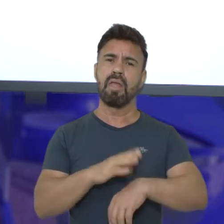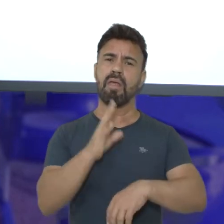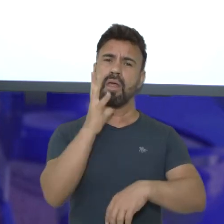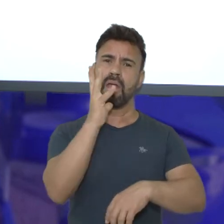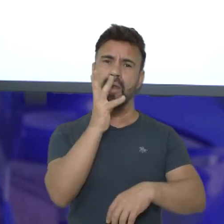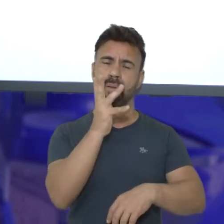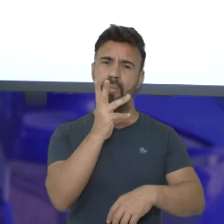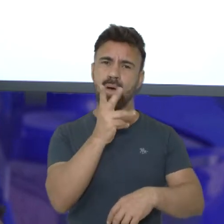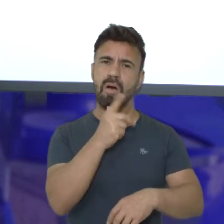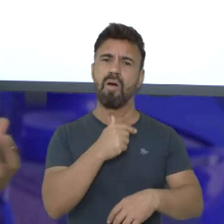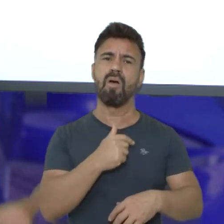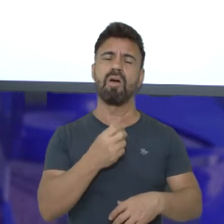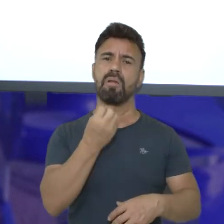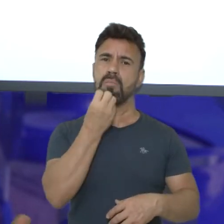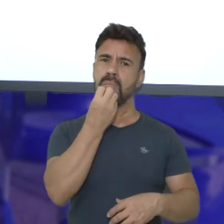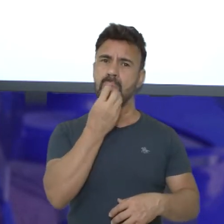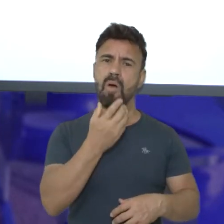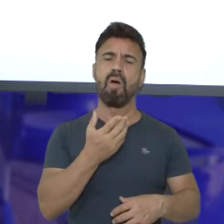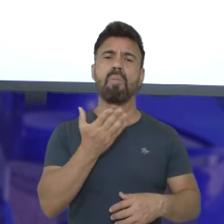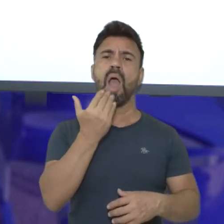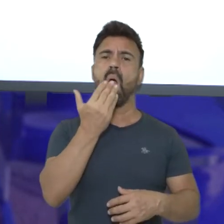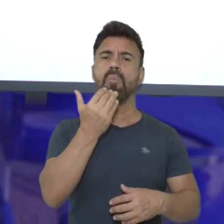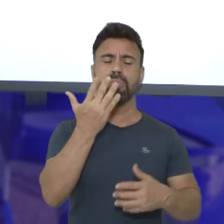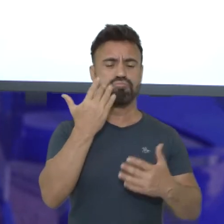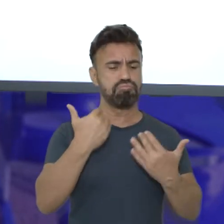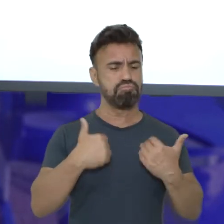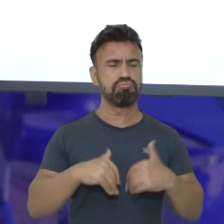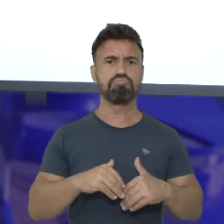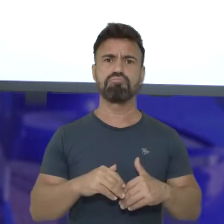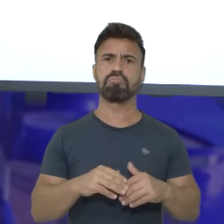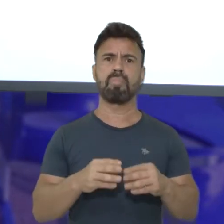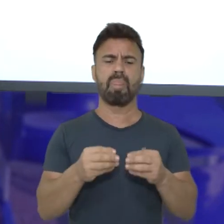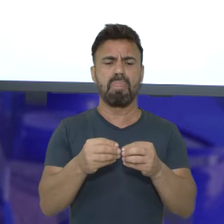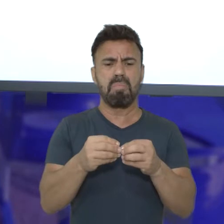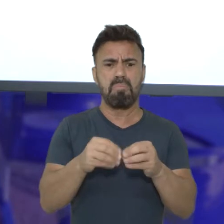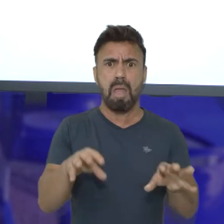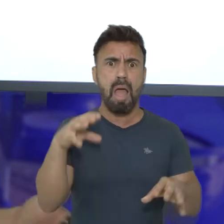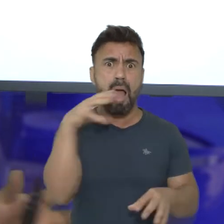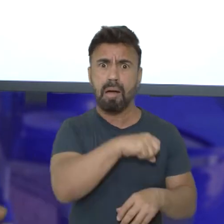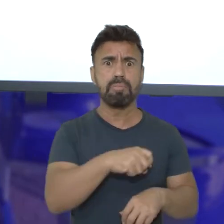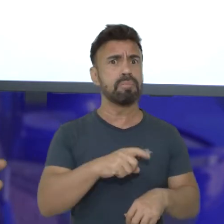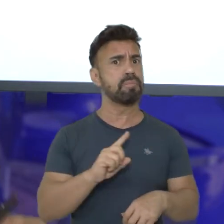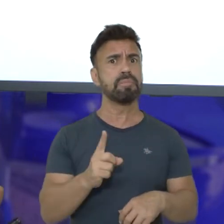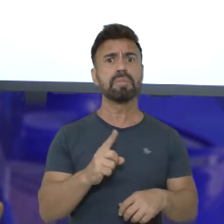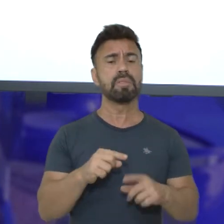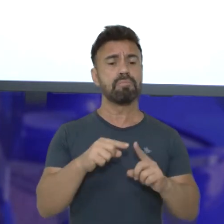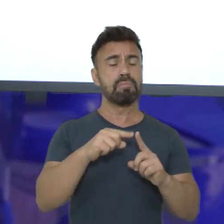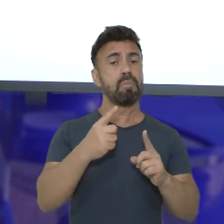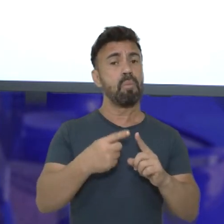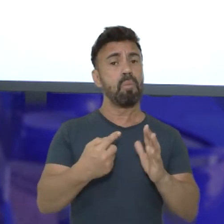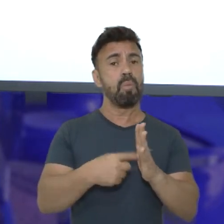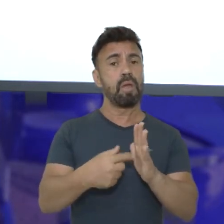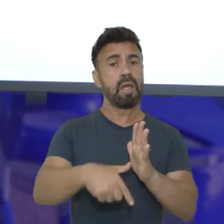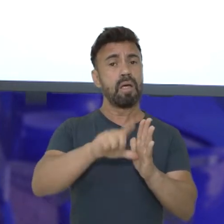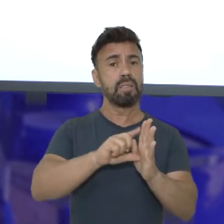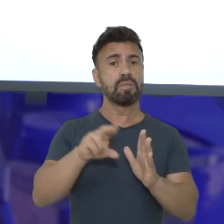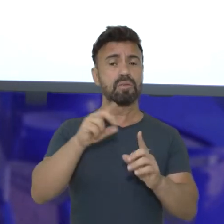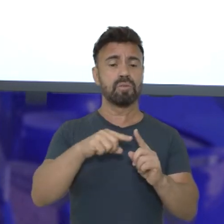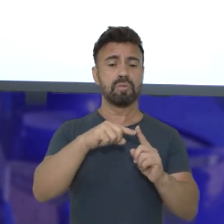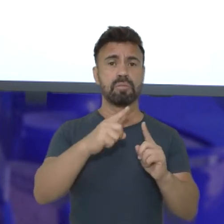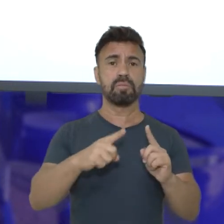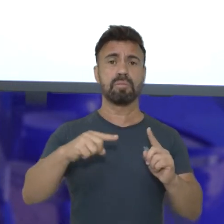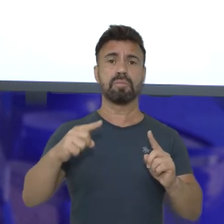qualidade, legal para a gente poder ingerir. Ele não vai amadurecer rápido ao ponto da gente dar um outro destino para ele. E, por